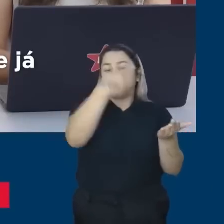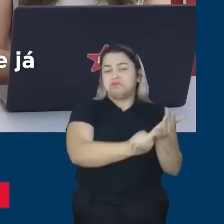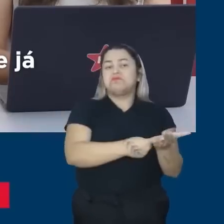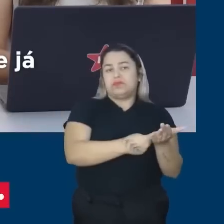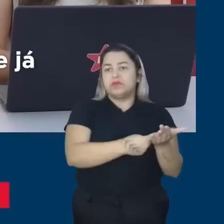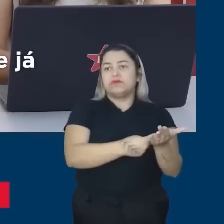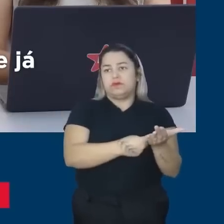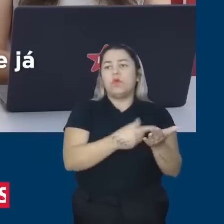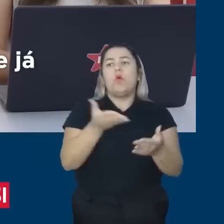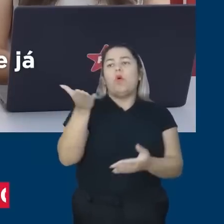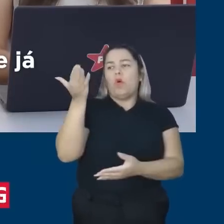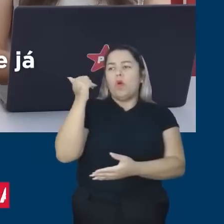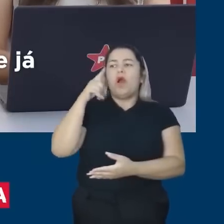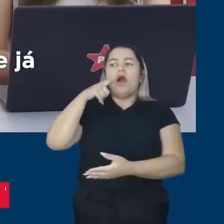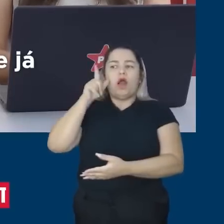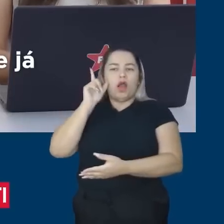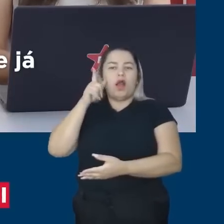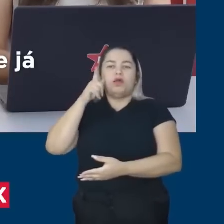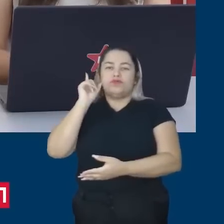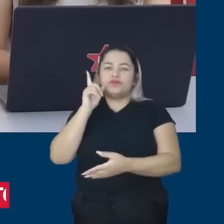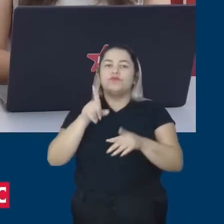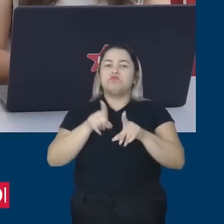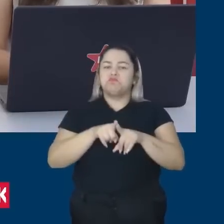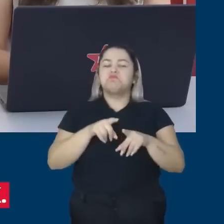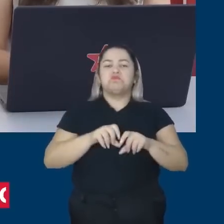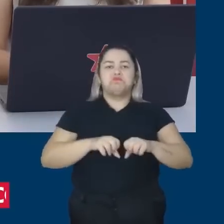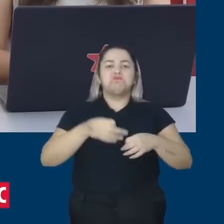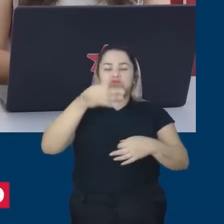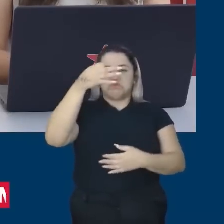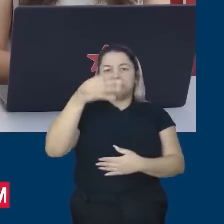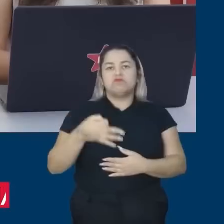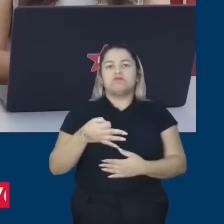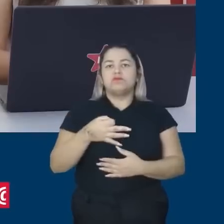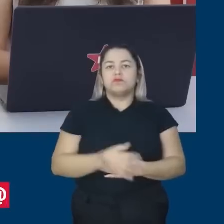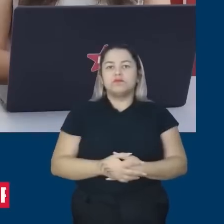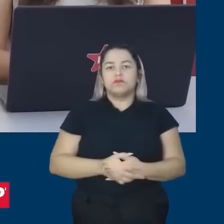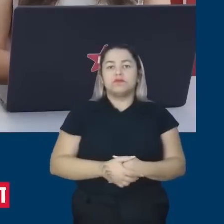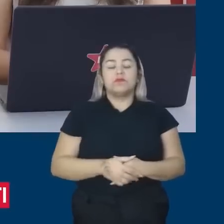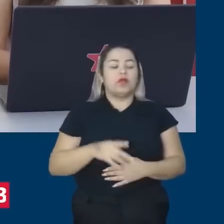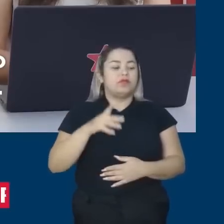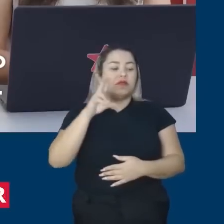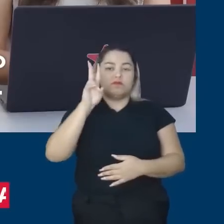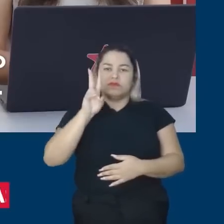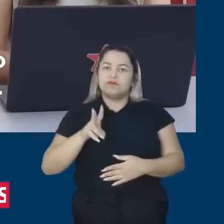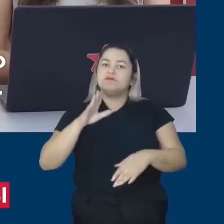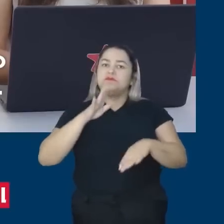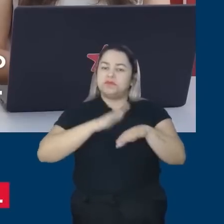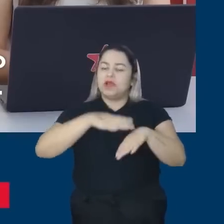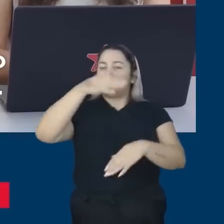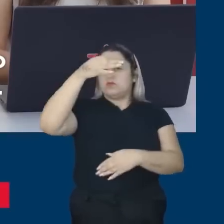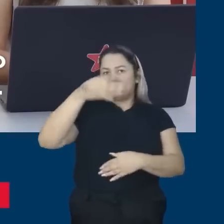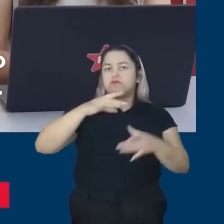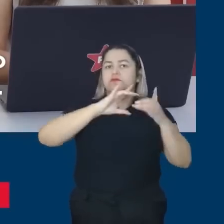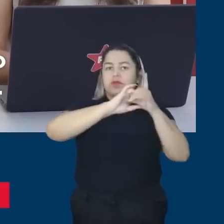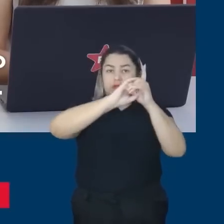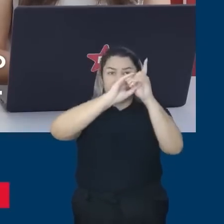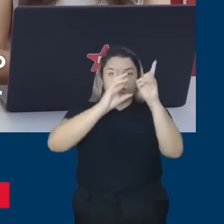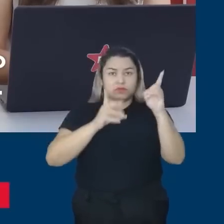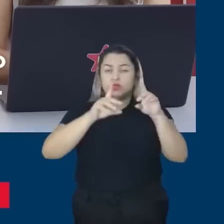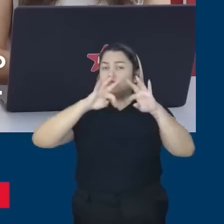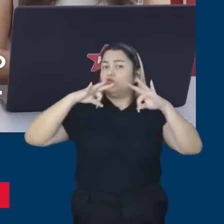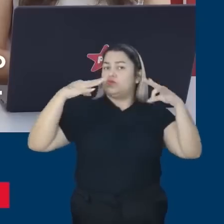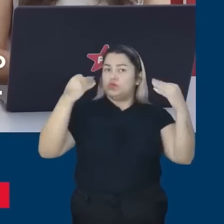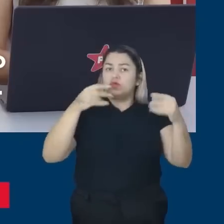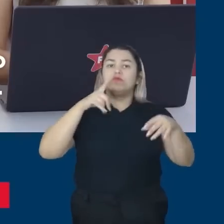já cumpriu antes com muita eficiência, e fazer com que o Brasil seja cada vez mais justo, mais democrático e que todos